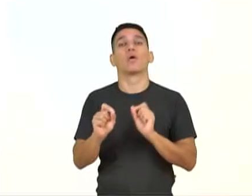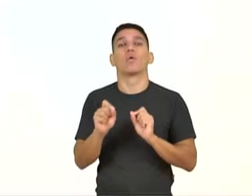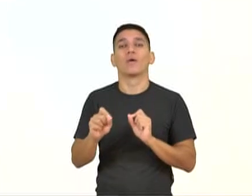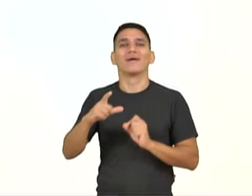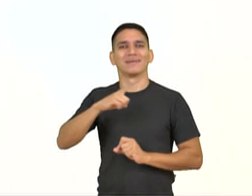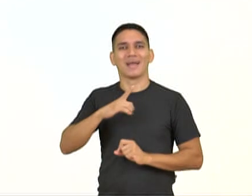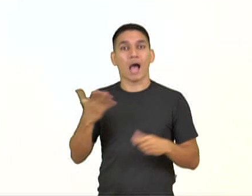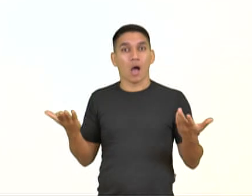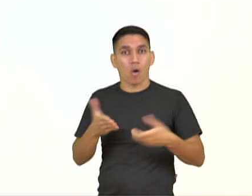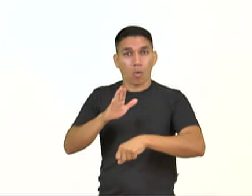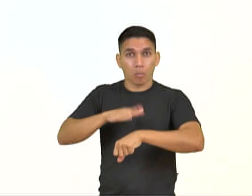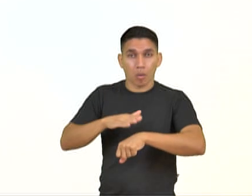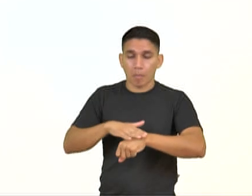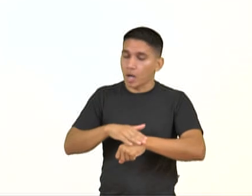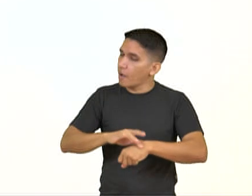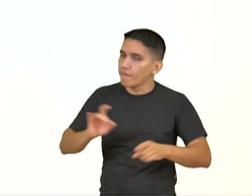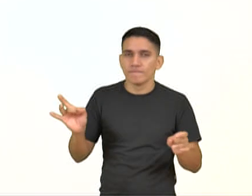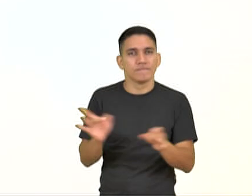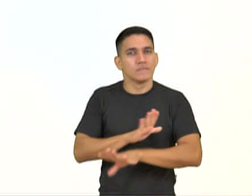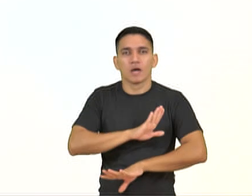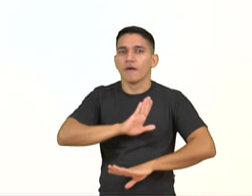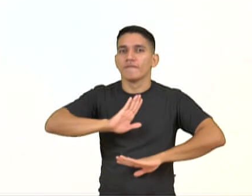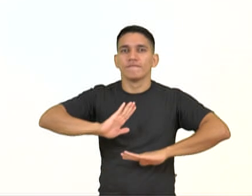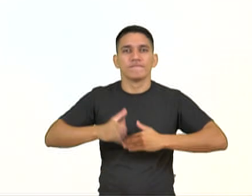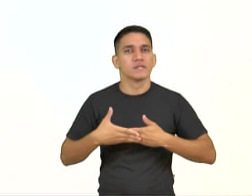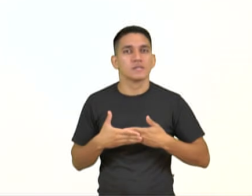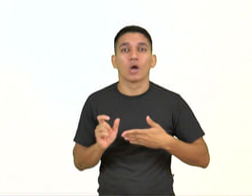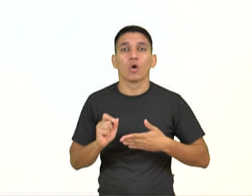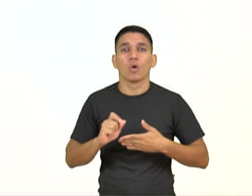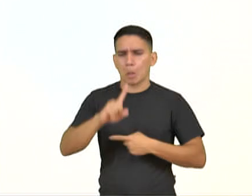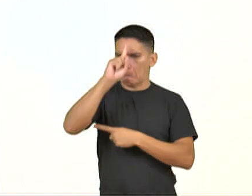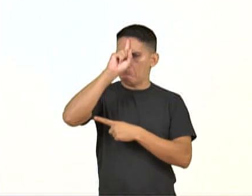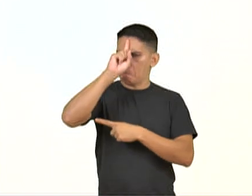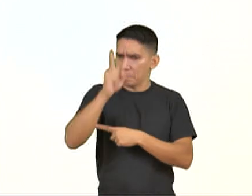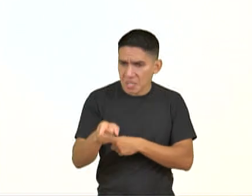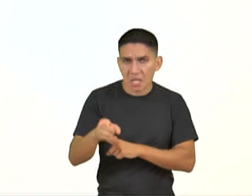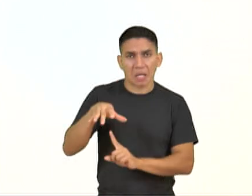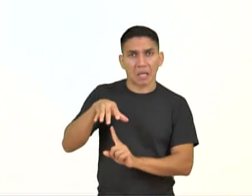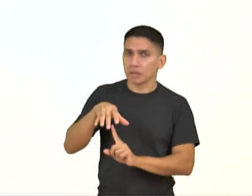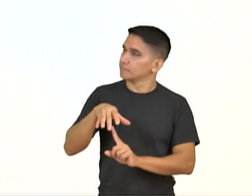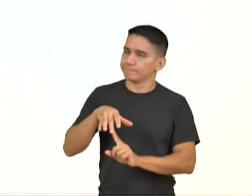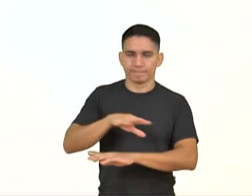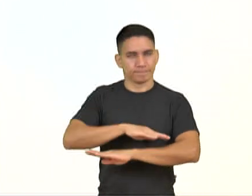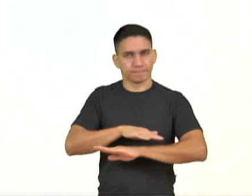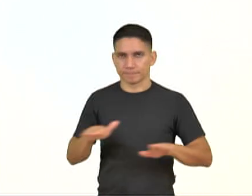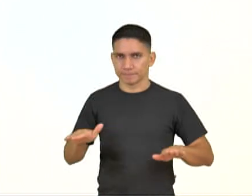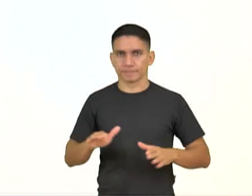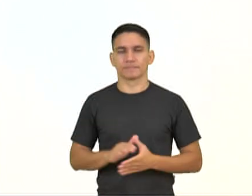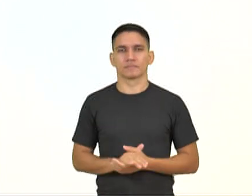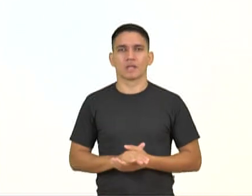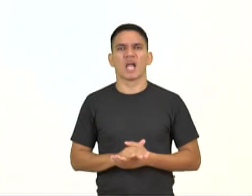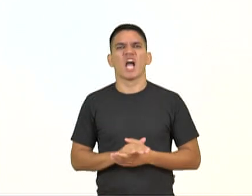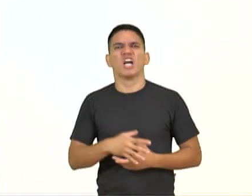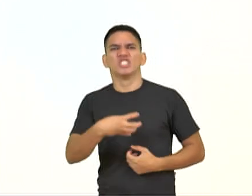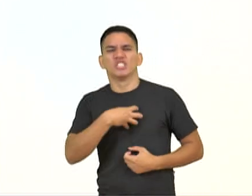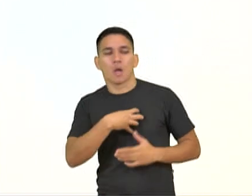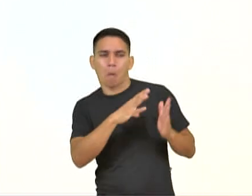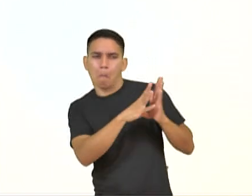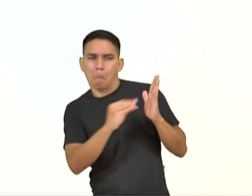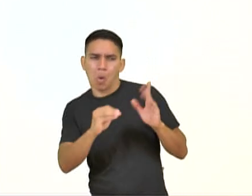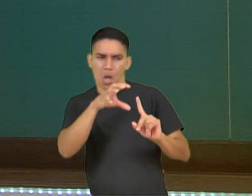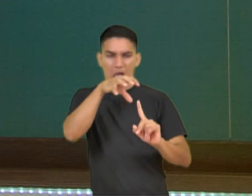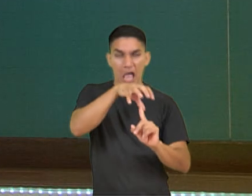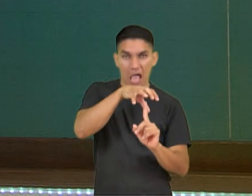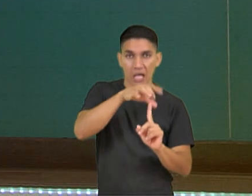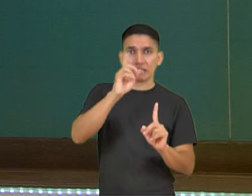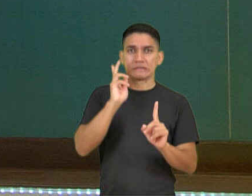nesse momento o fim ao absolutismo monárquico, ou seja, aquele modelo de governo onde o rei